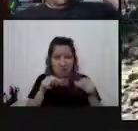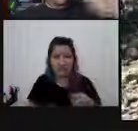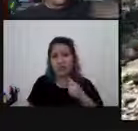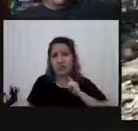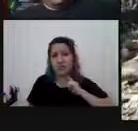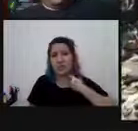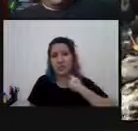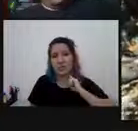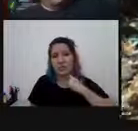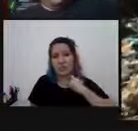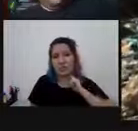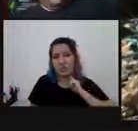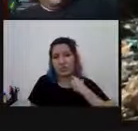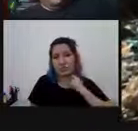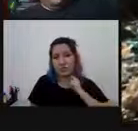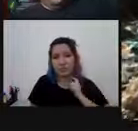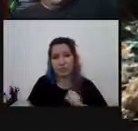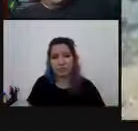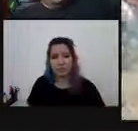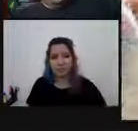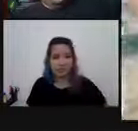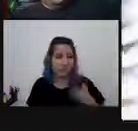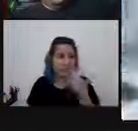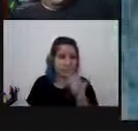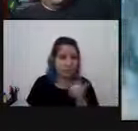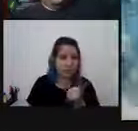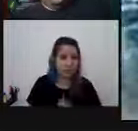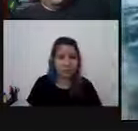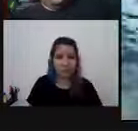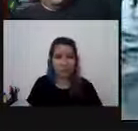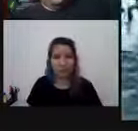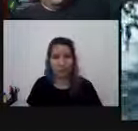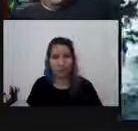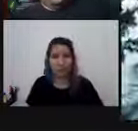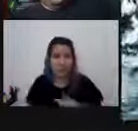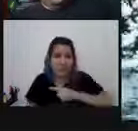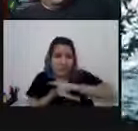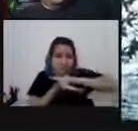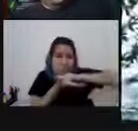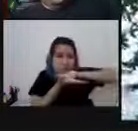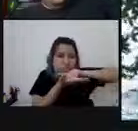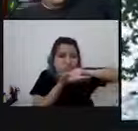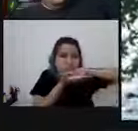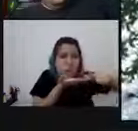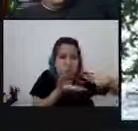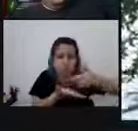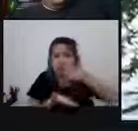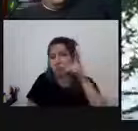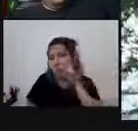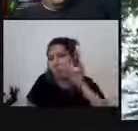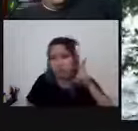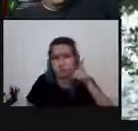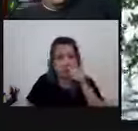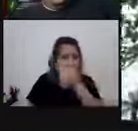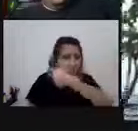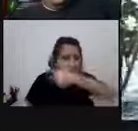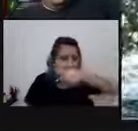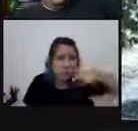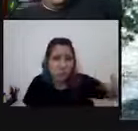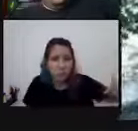madeira, bolacha. Fazer uma ação de limpeza constante, semanal. Vamos